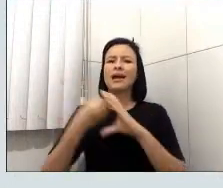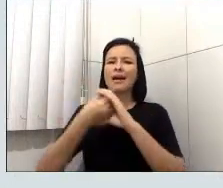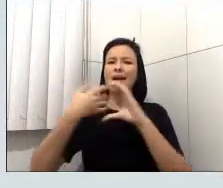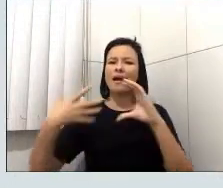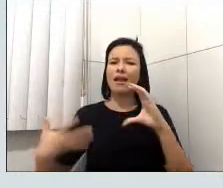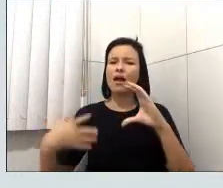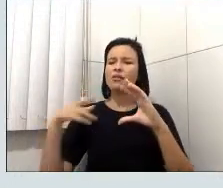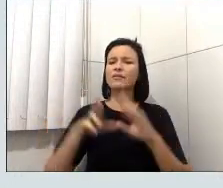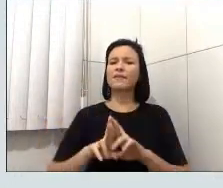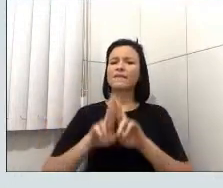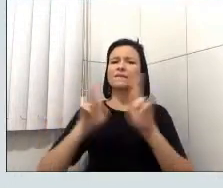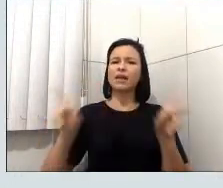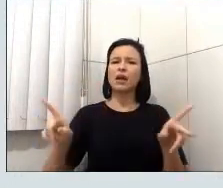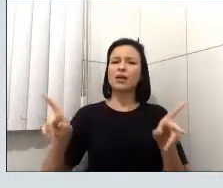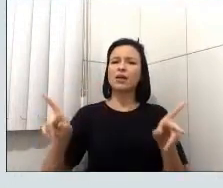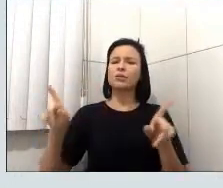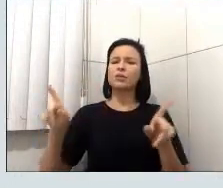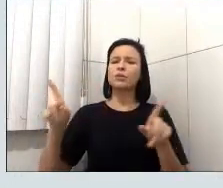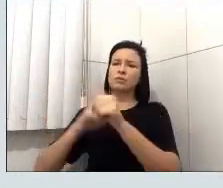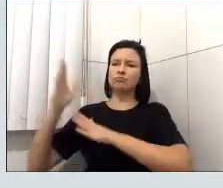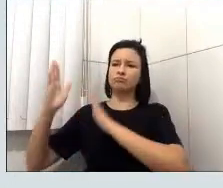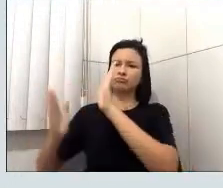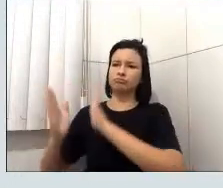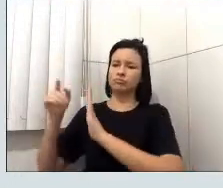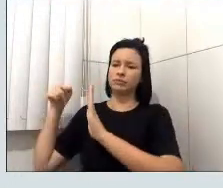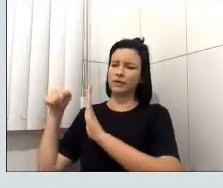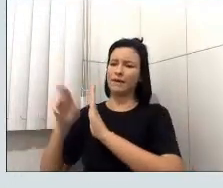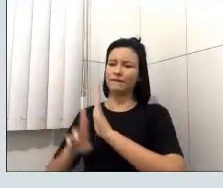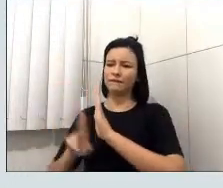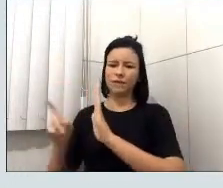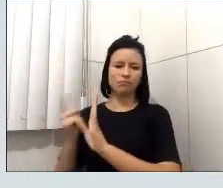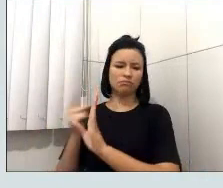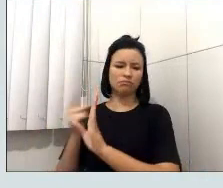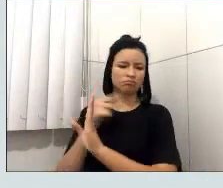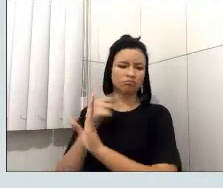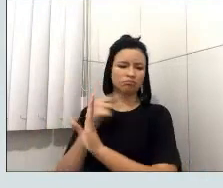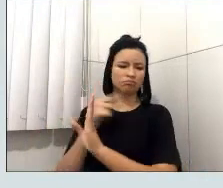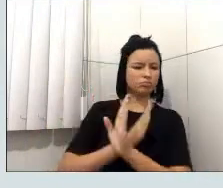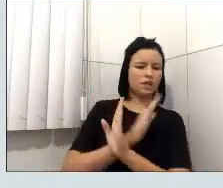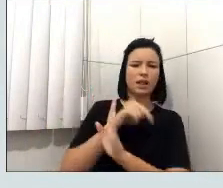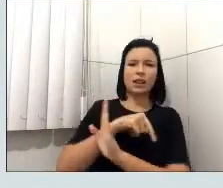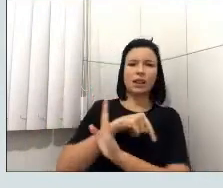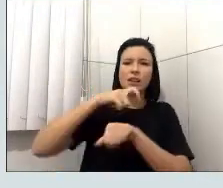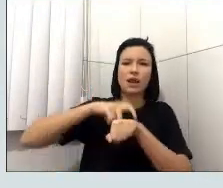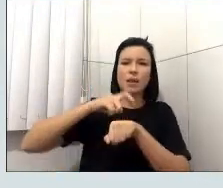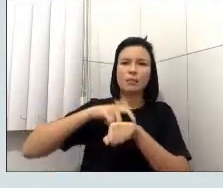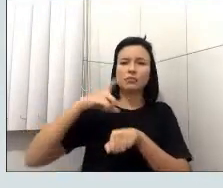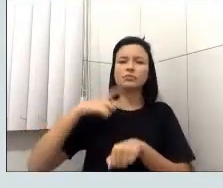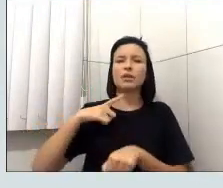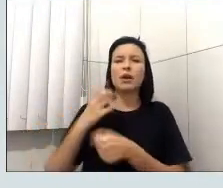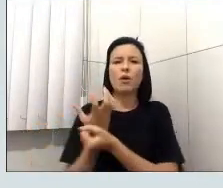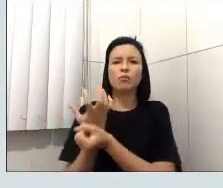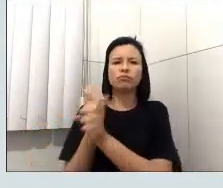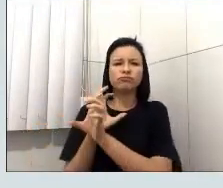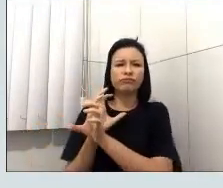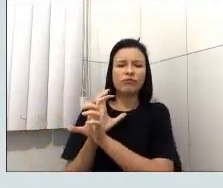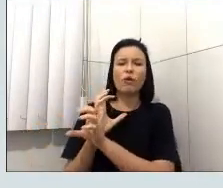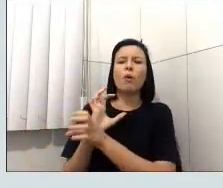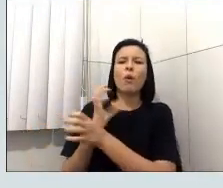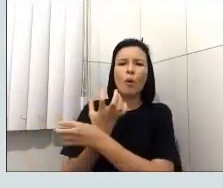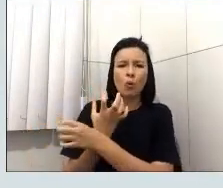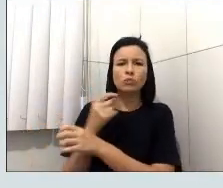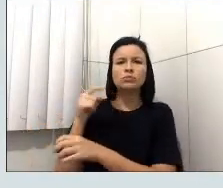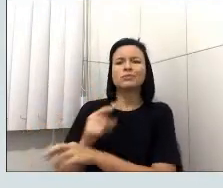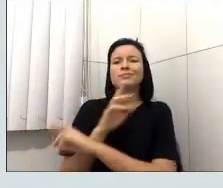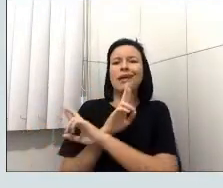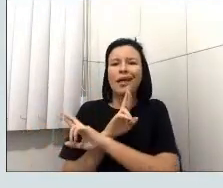vão diferenciando no tempo. Então, eles encontram fósseis que são enterrados mais antigos, outros que